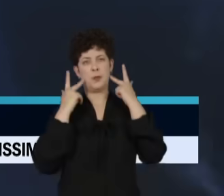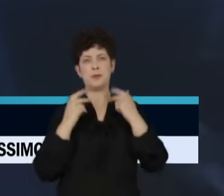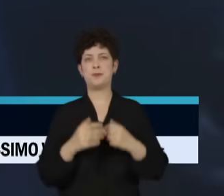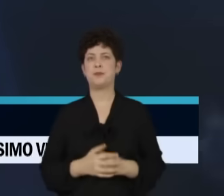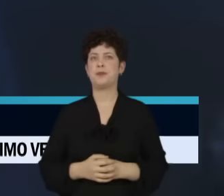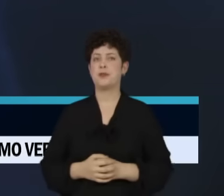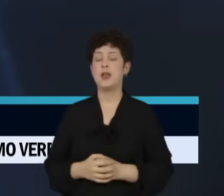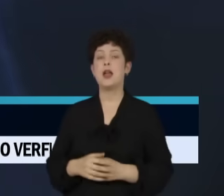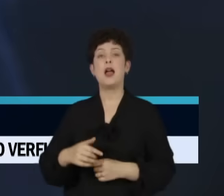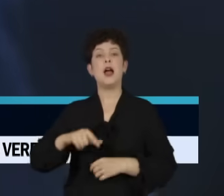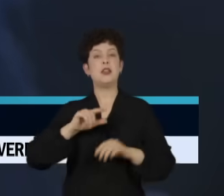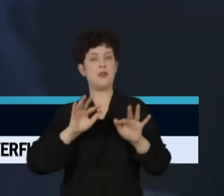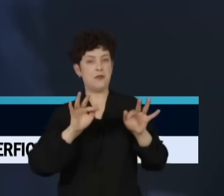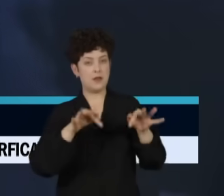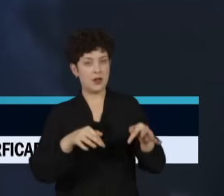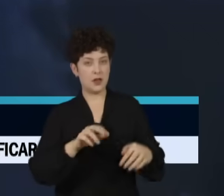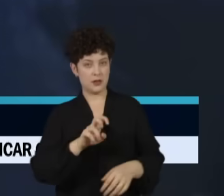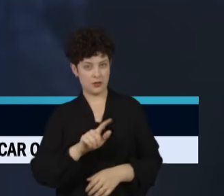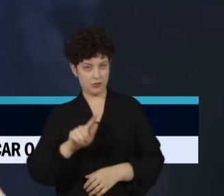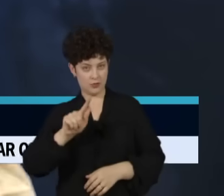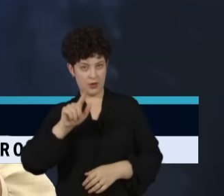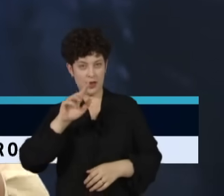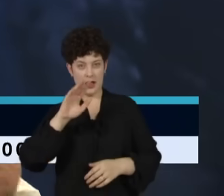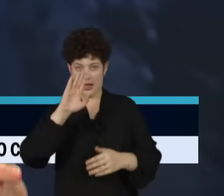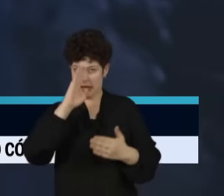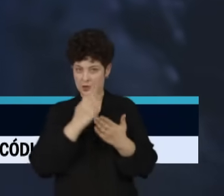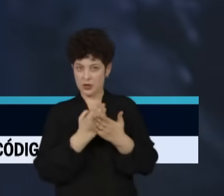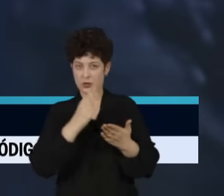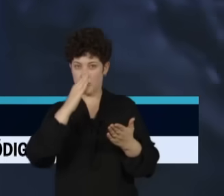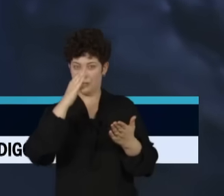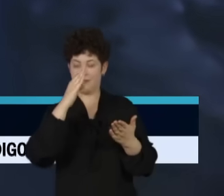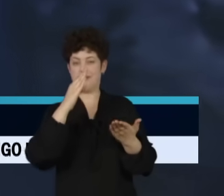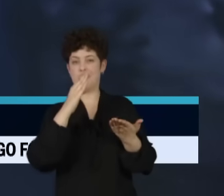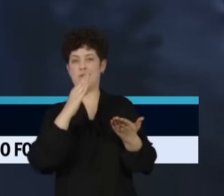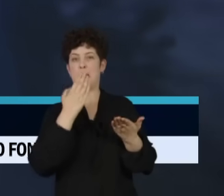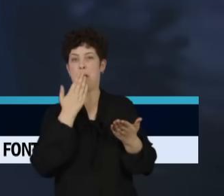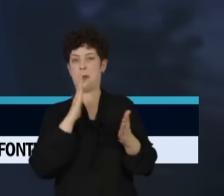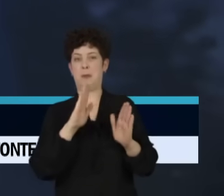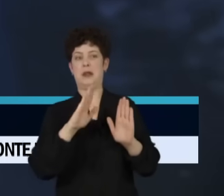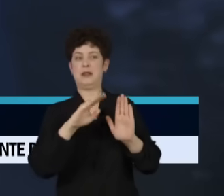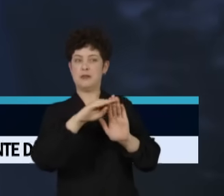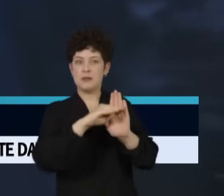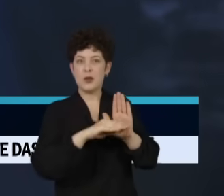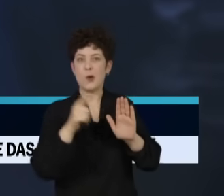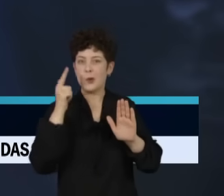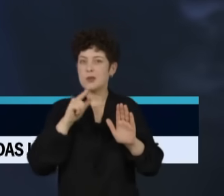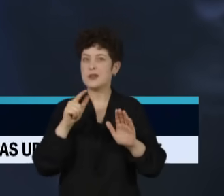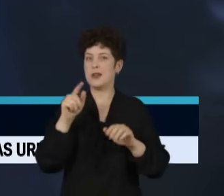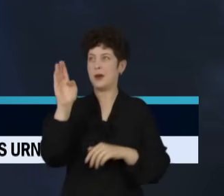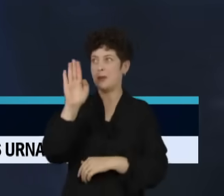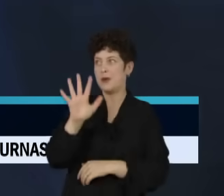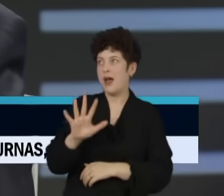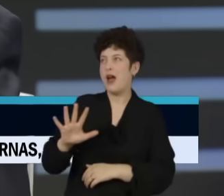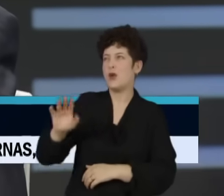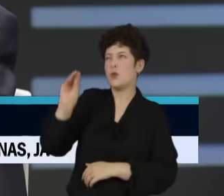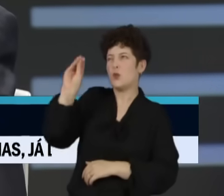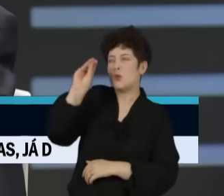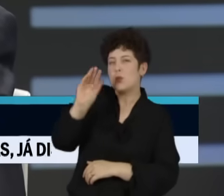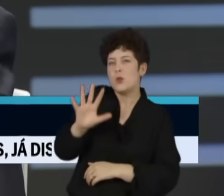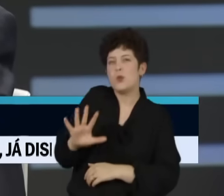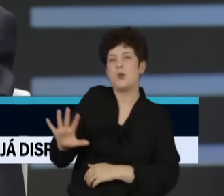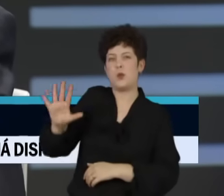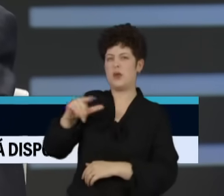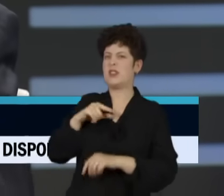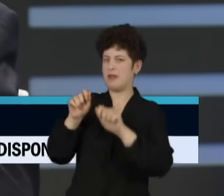mando pra gente finalizar, o leilão 5G vai cumprir a promessa de levar essa tecnologia para todo o país? Ah, eu acredito que no seu